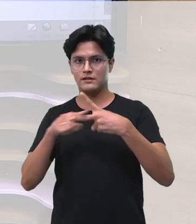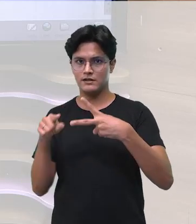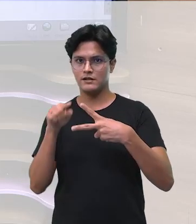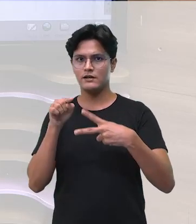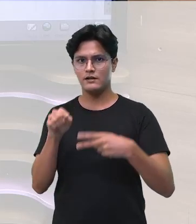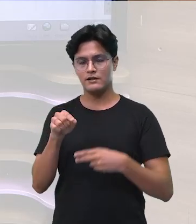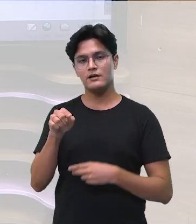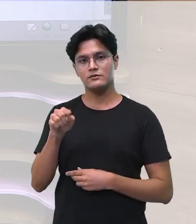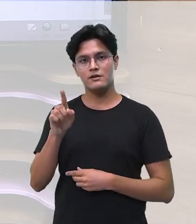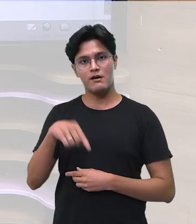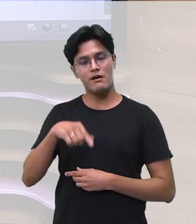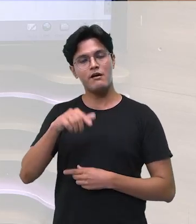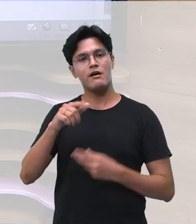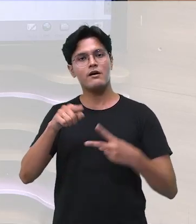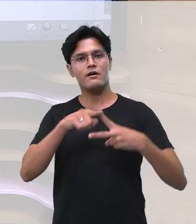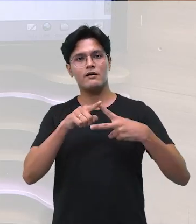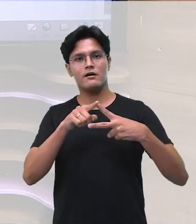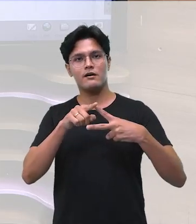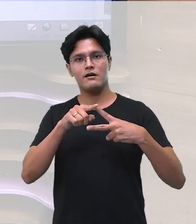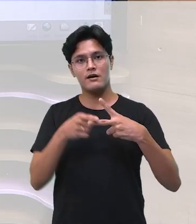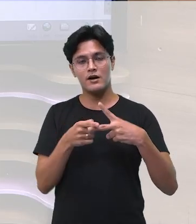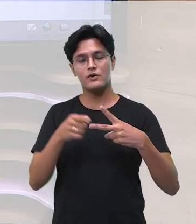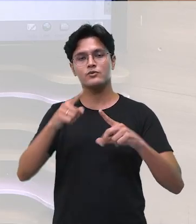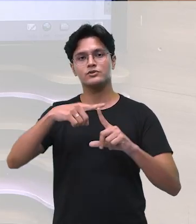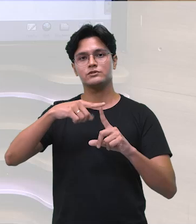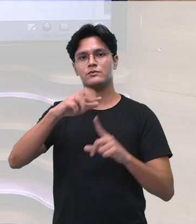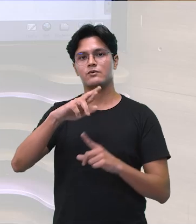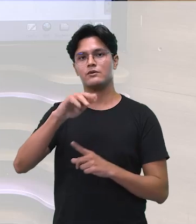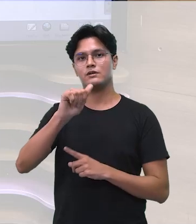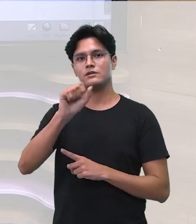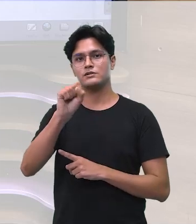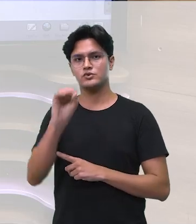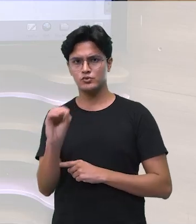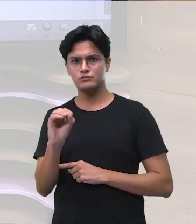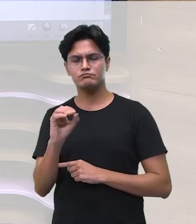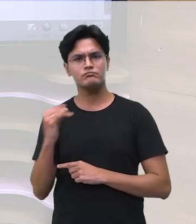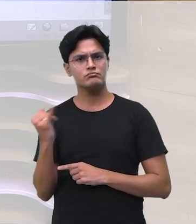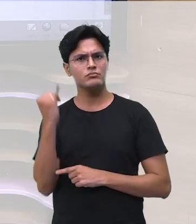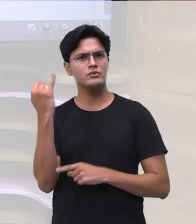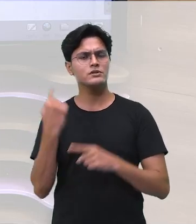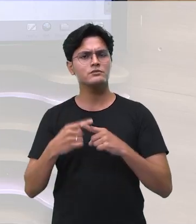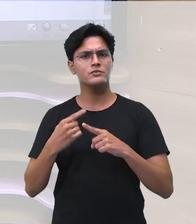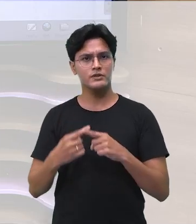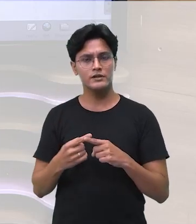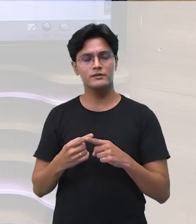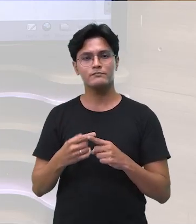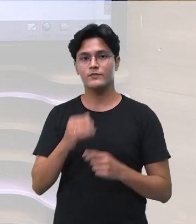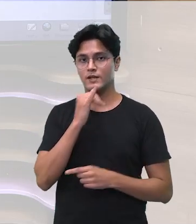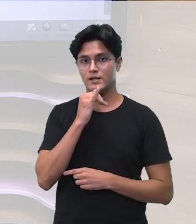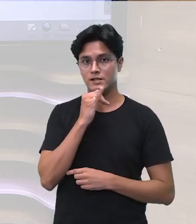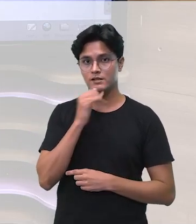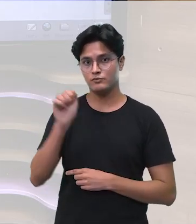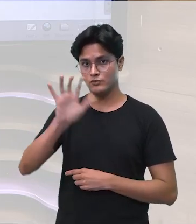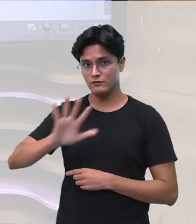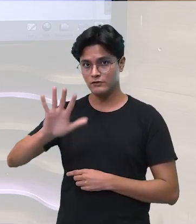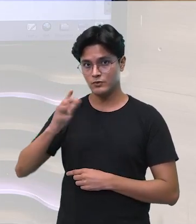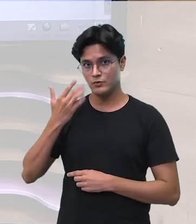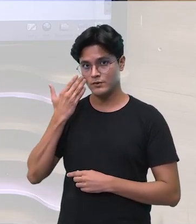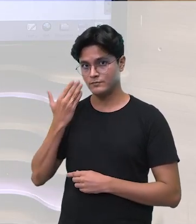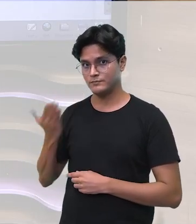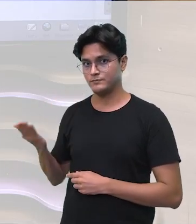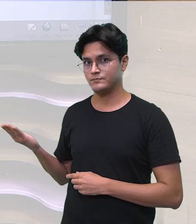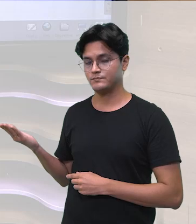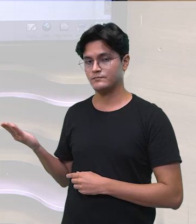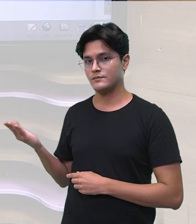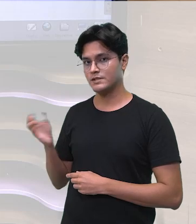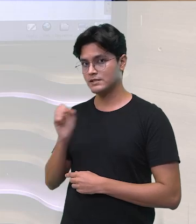Porque nessa figura aqui, nós temos um ângulo raso. Perceberam? Quando a gente soma essa parte